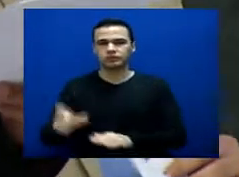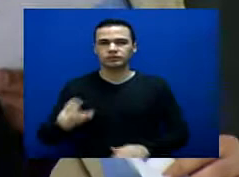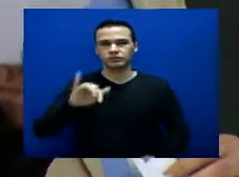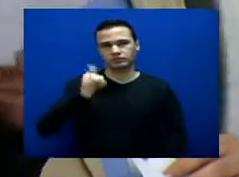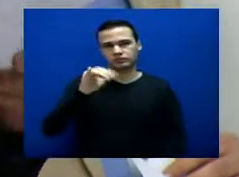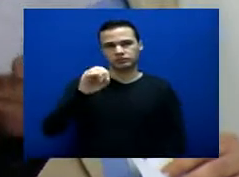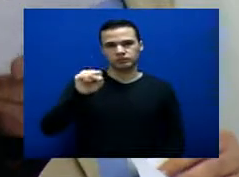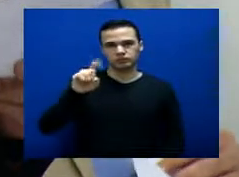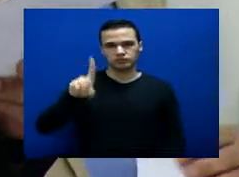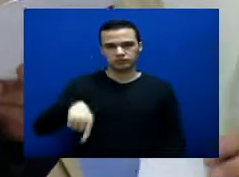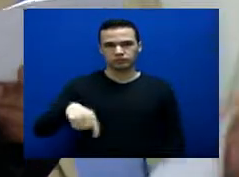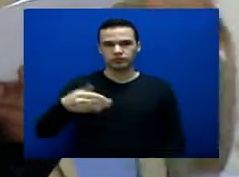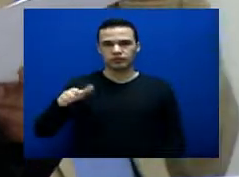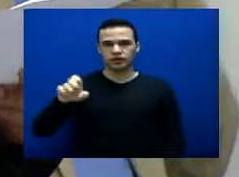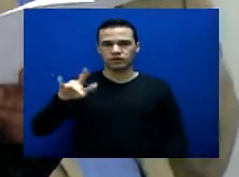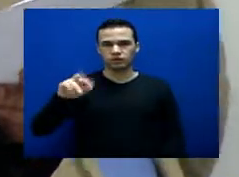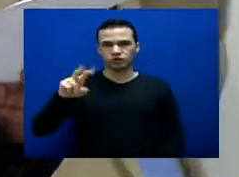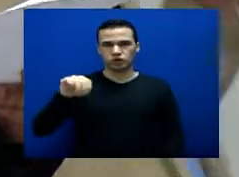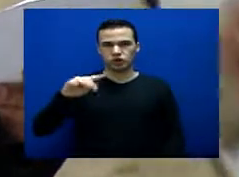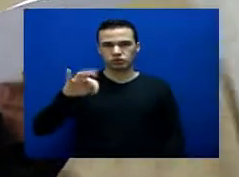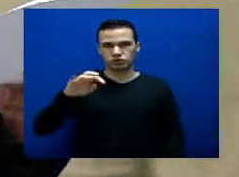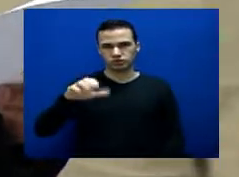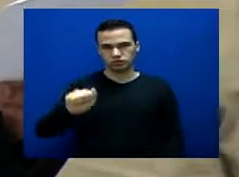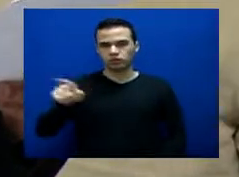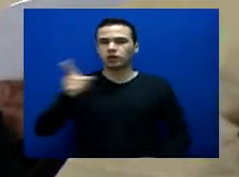senhor José Evangelista Filho,